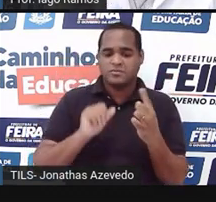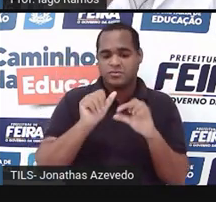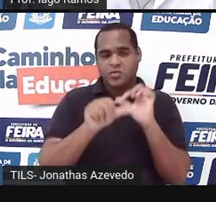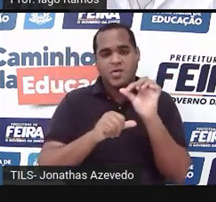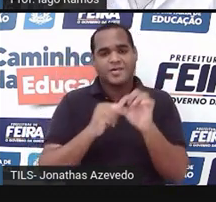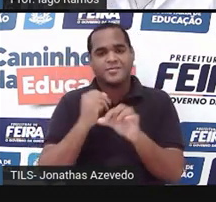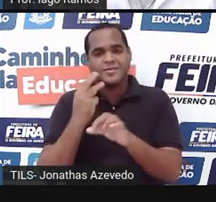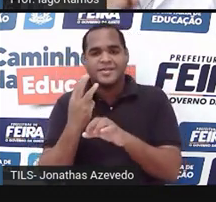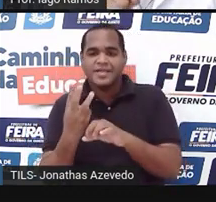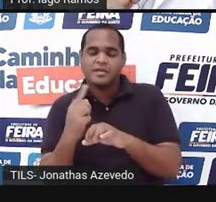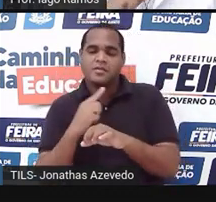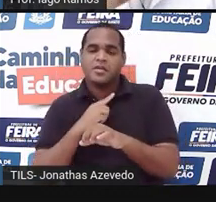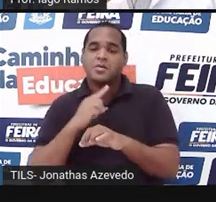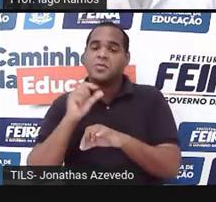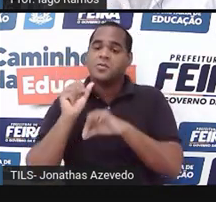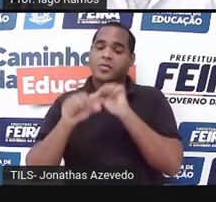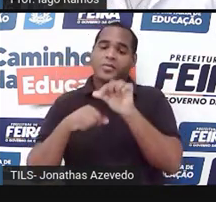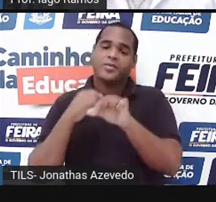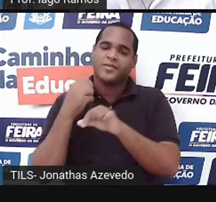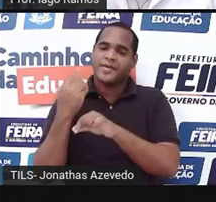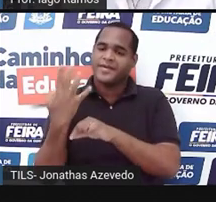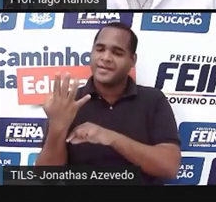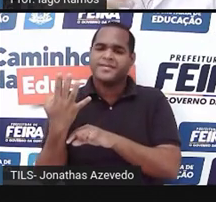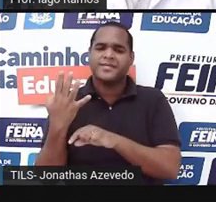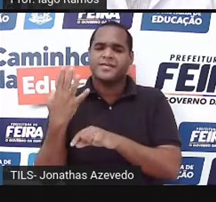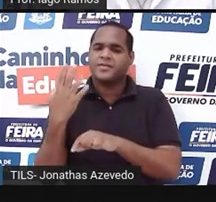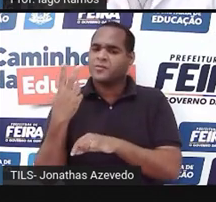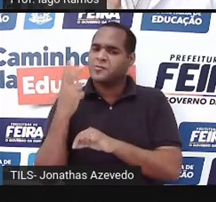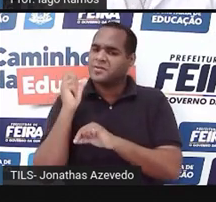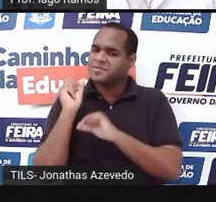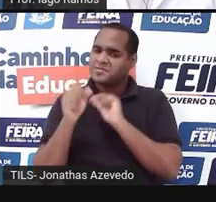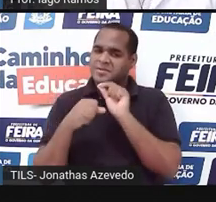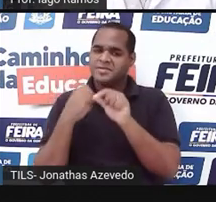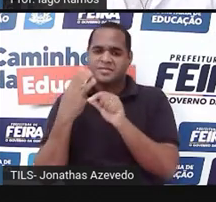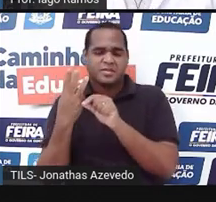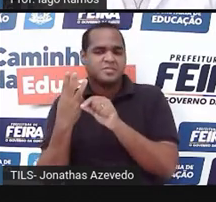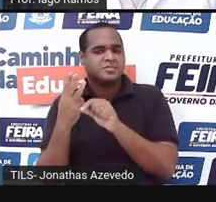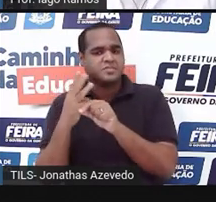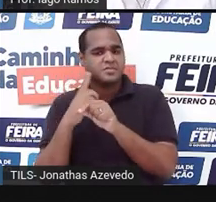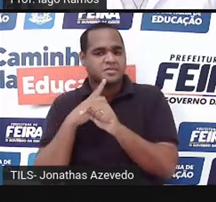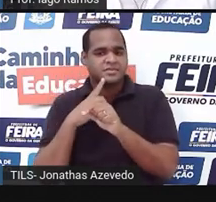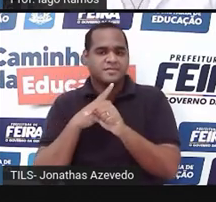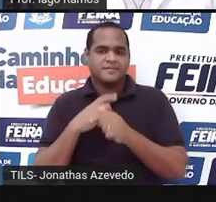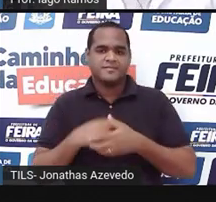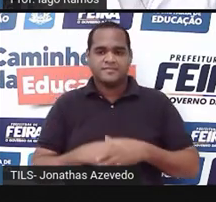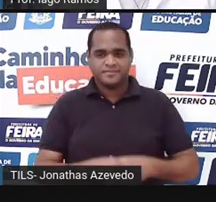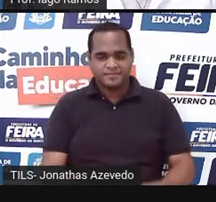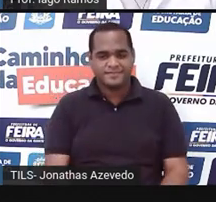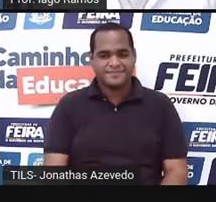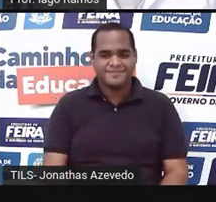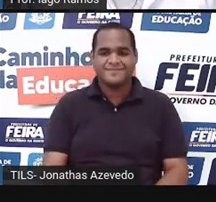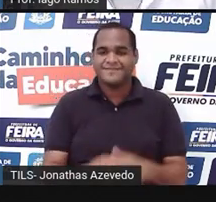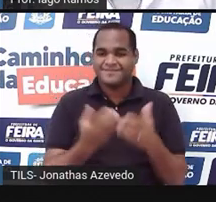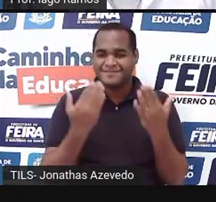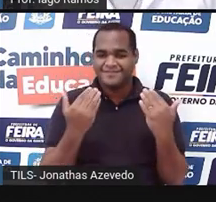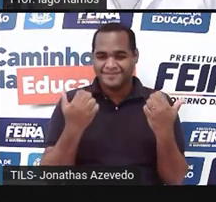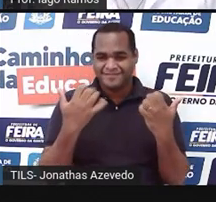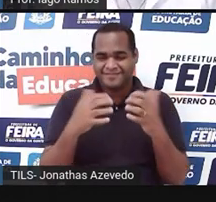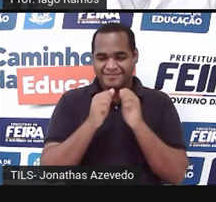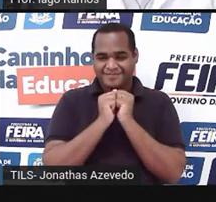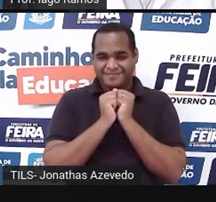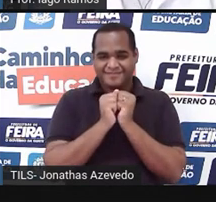do 13 ou duplo quatro enfim ou 2.324 beleza vamos lá então